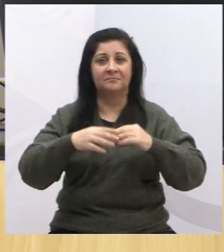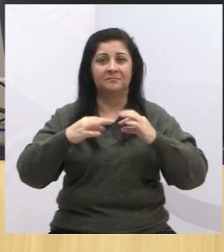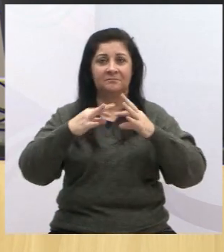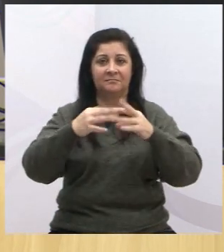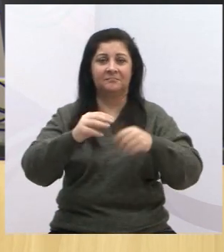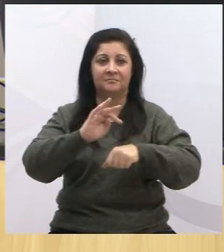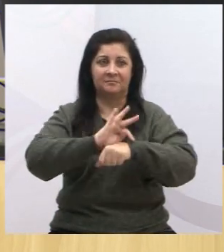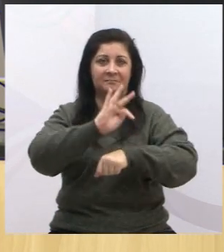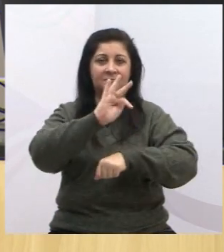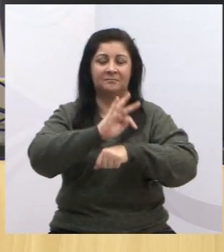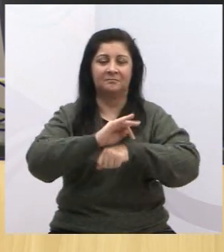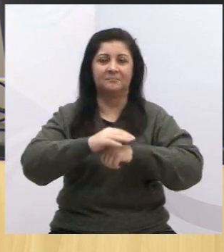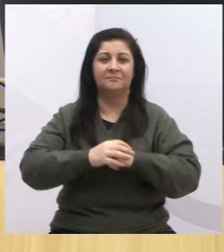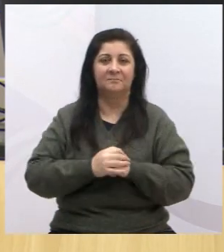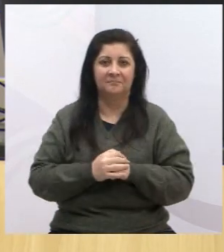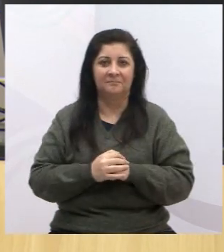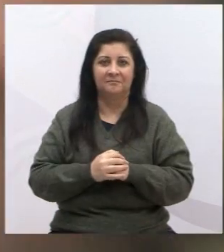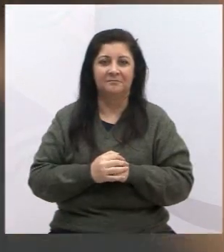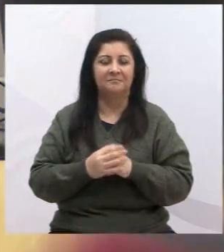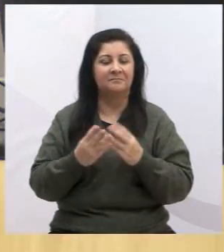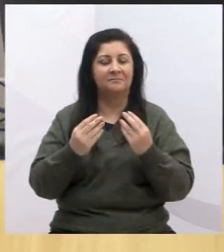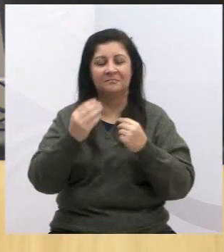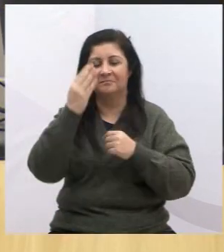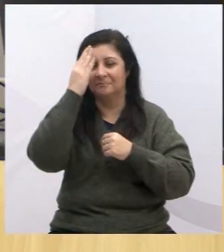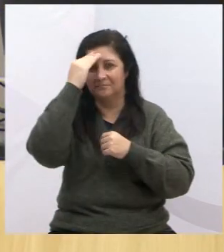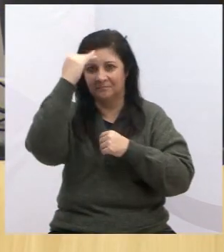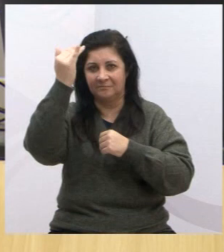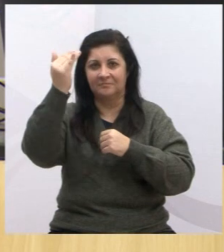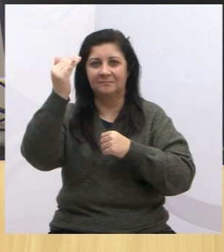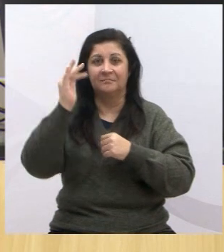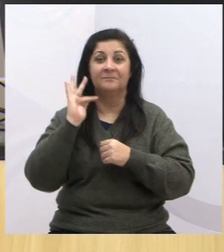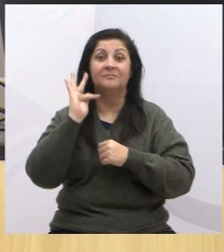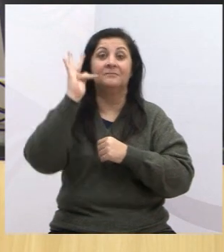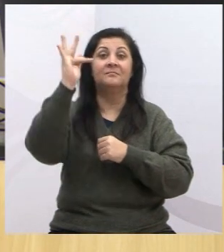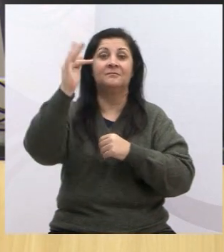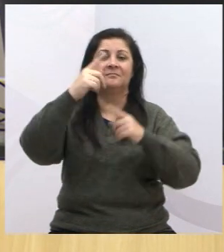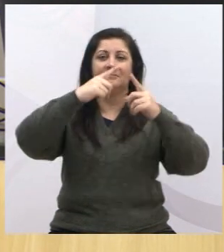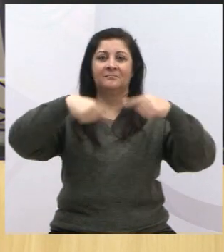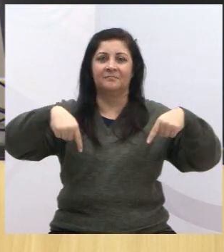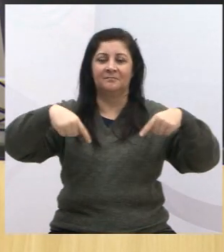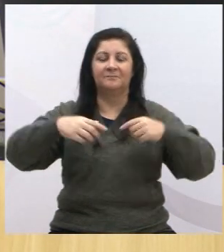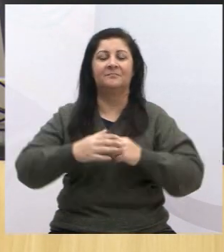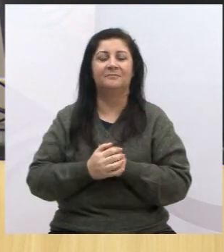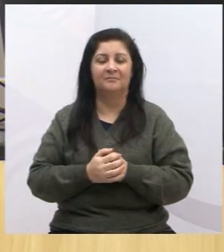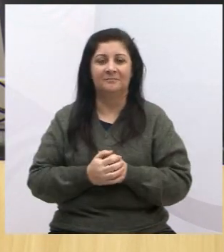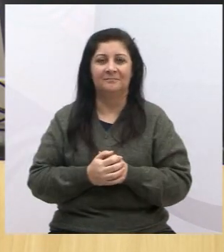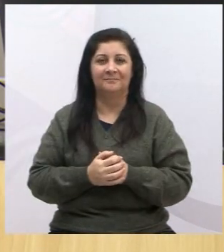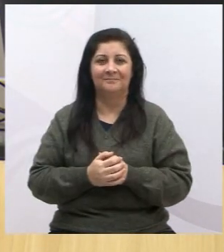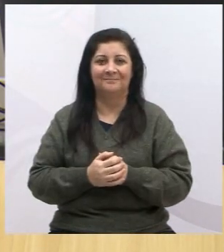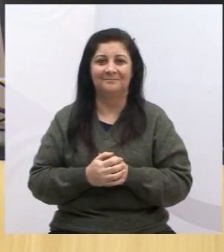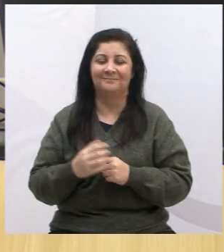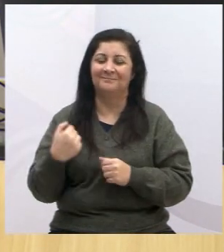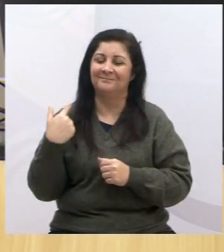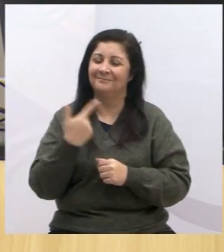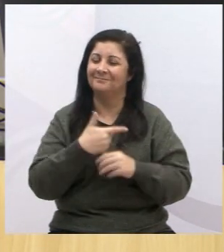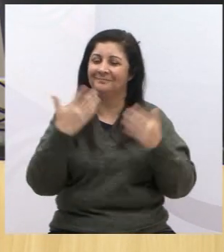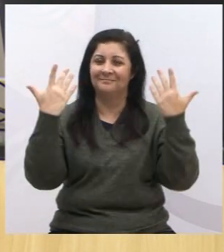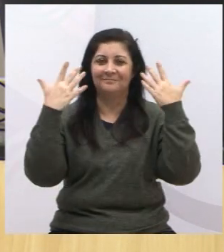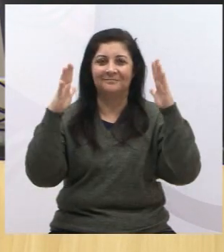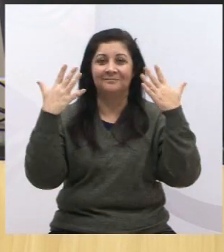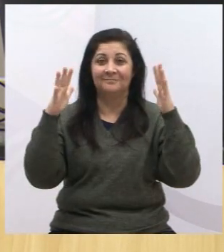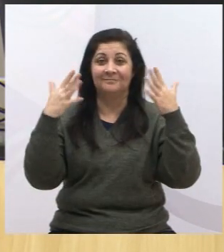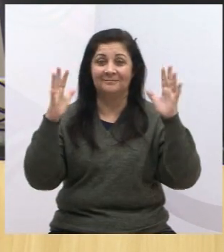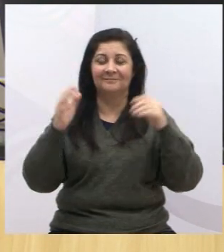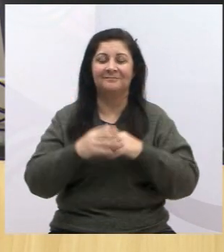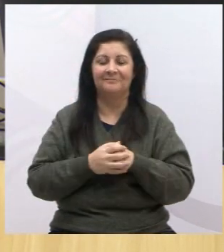e William Coelho, desejando sucesso e êxito nas futuras competições. Assim, reforçando nossos sinceros cumprimentos,